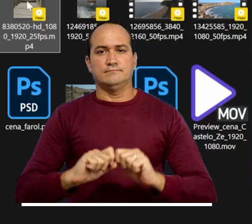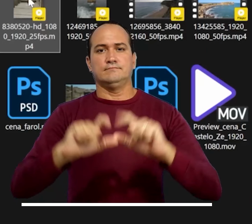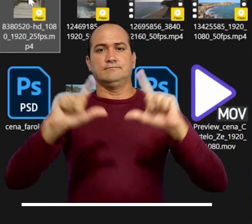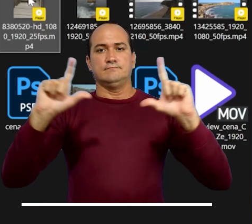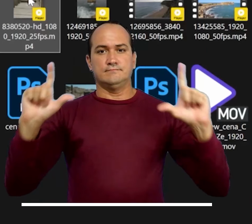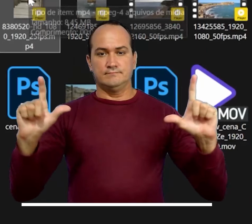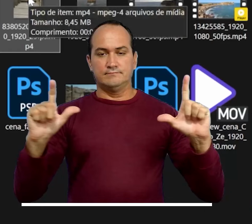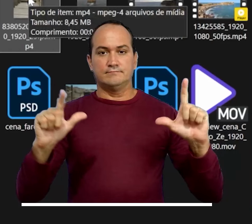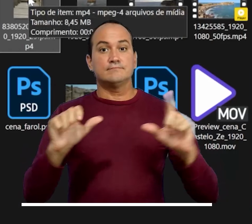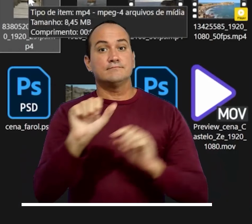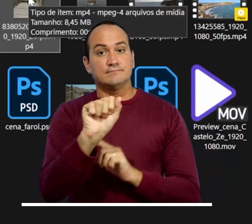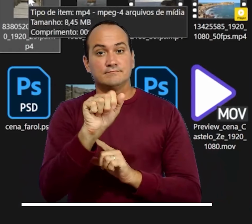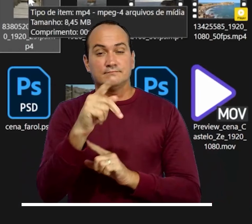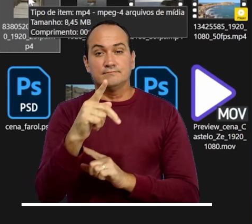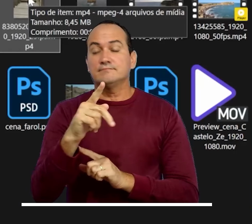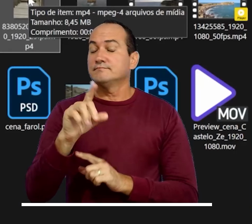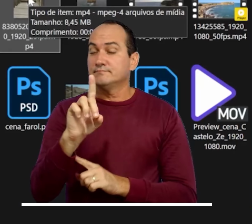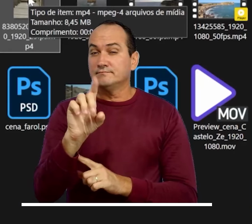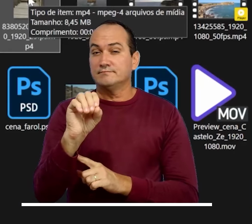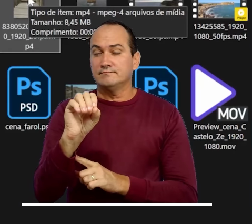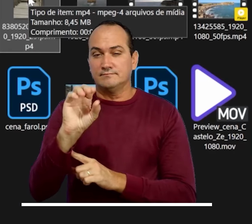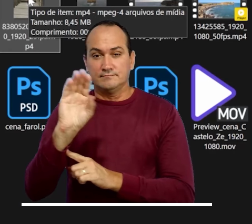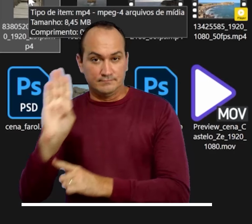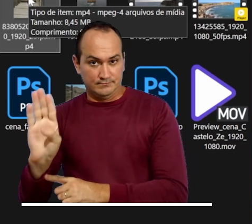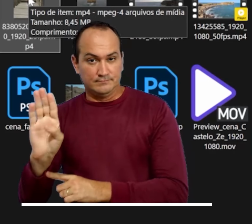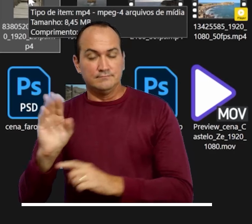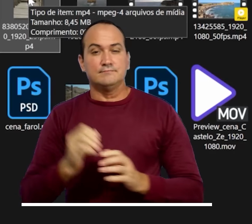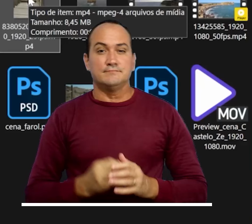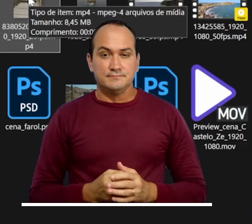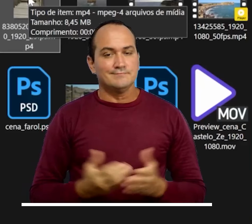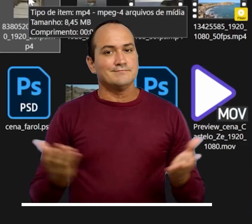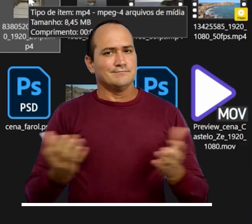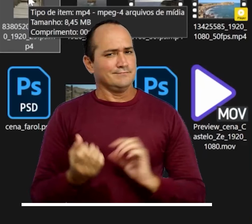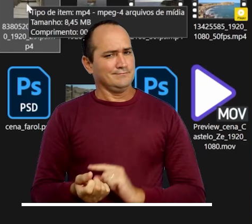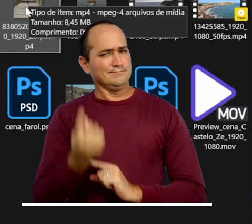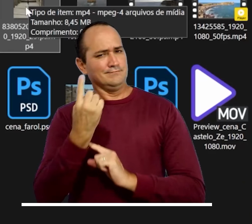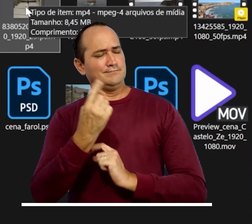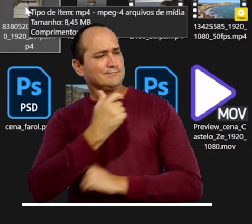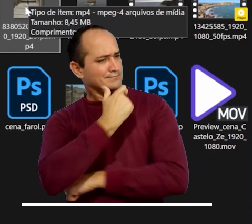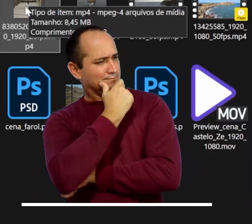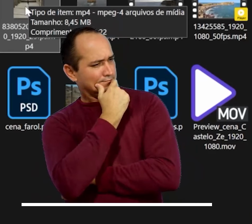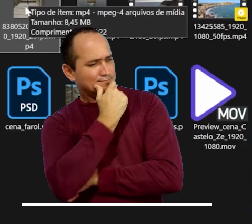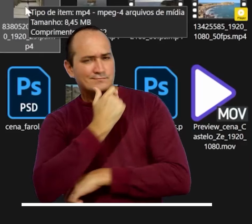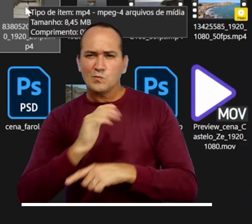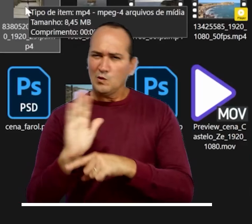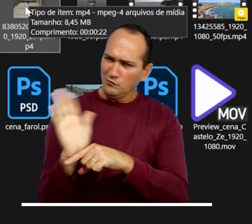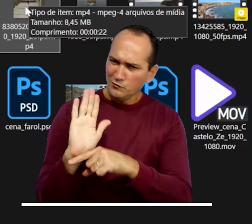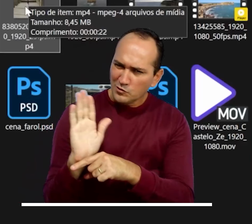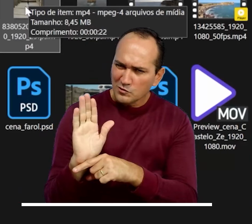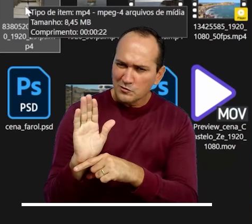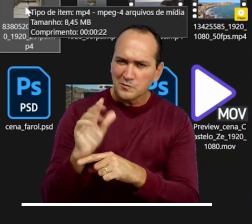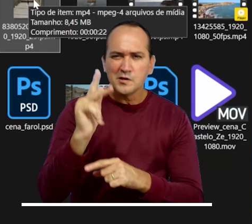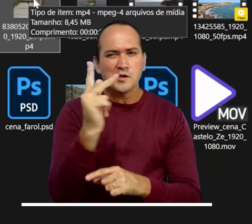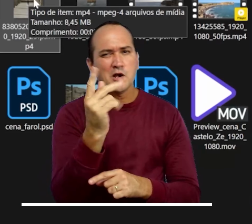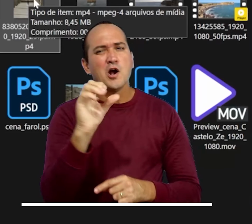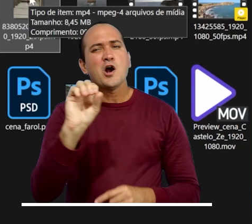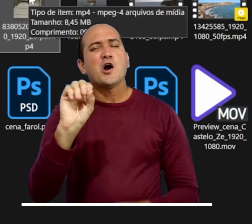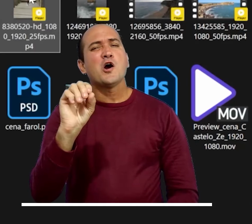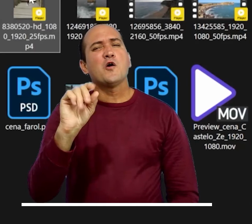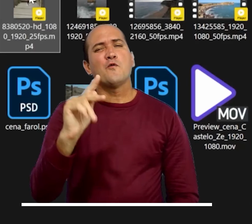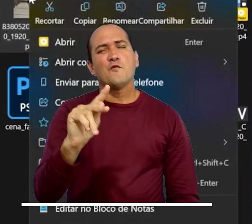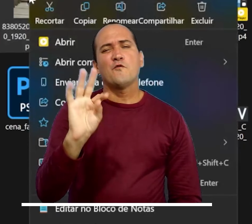vídeo no Adobe Photoshop. Primeira coisa que vocês podem estranhar, a gente vai abrir um vídeo no Photoshop? Sim, a gente